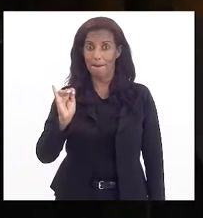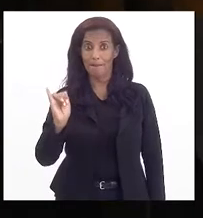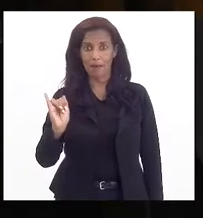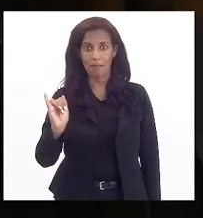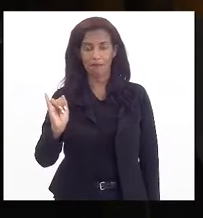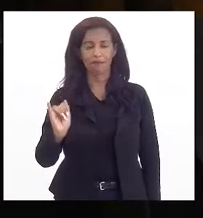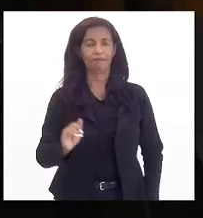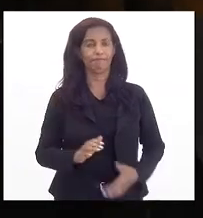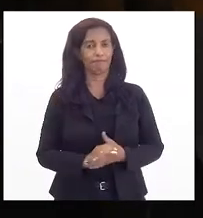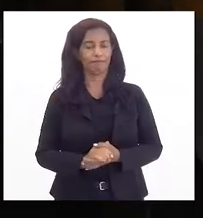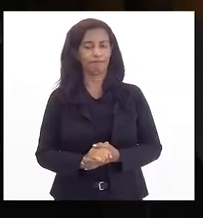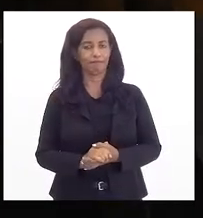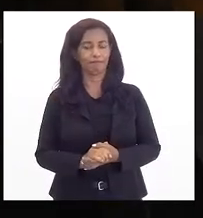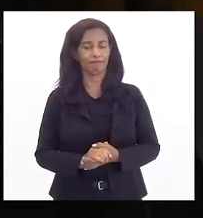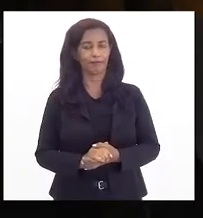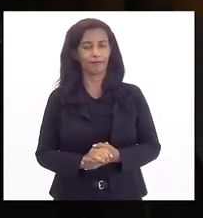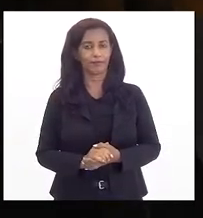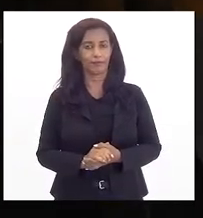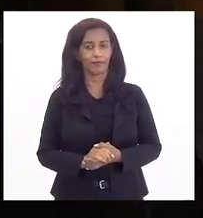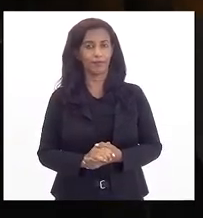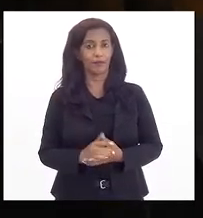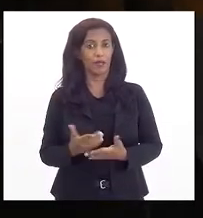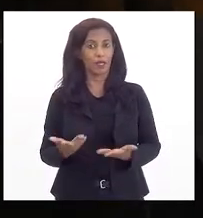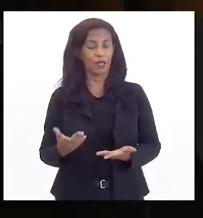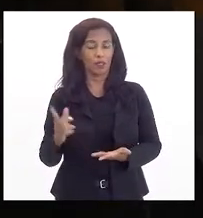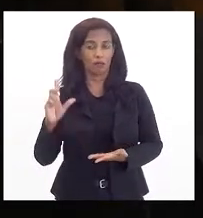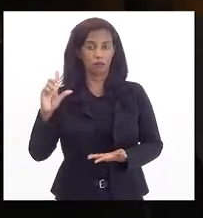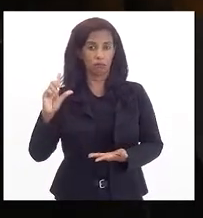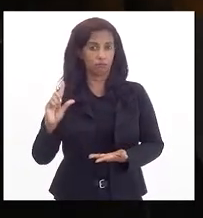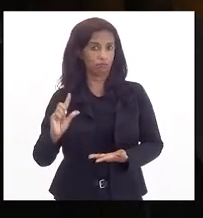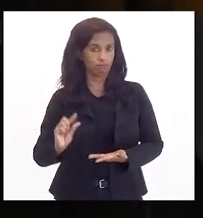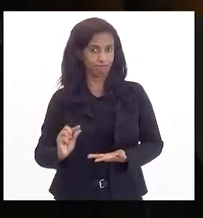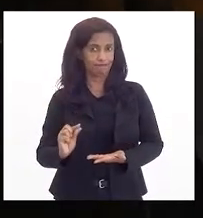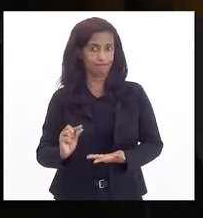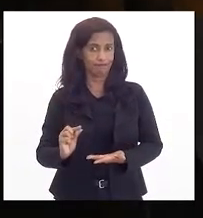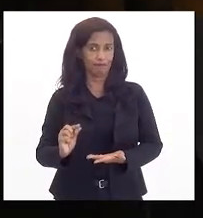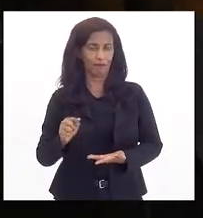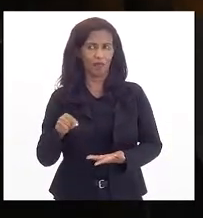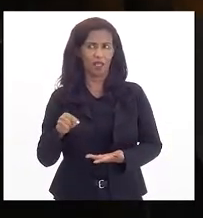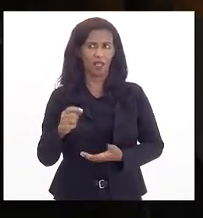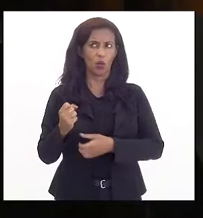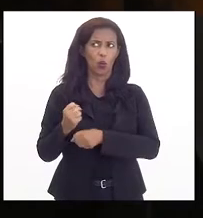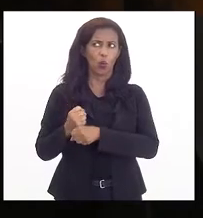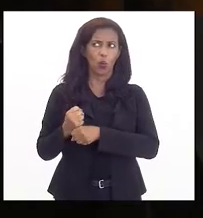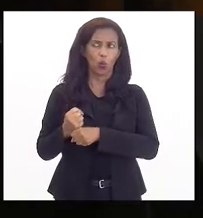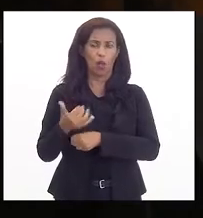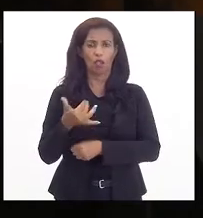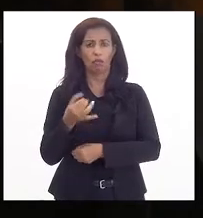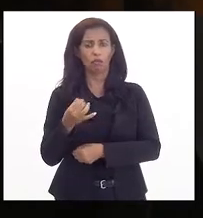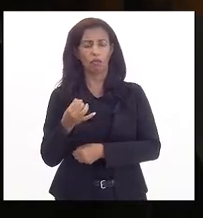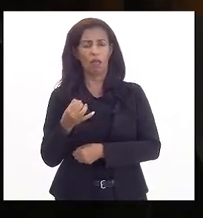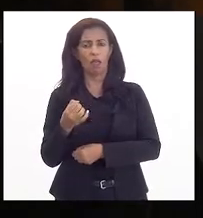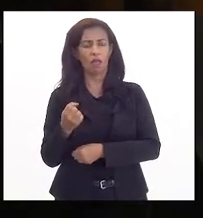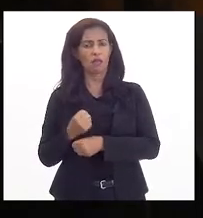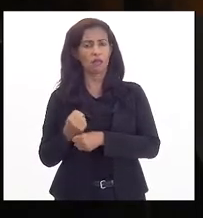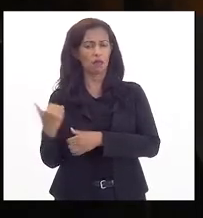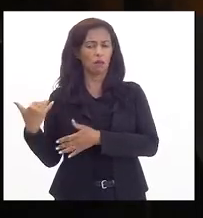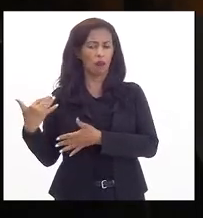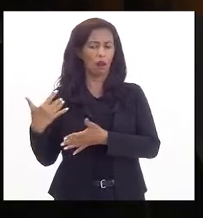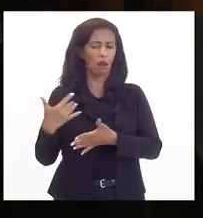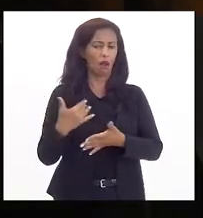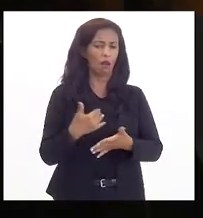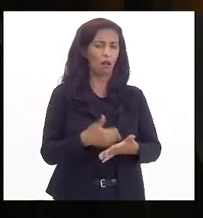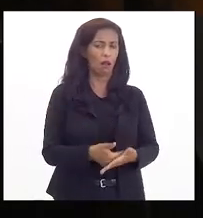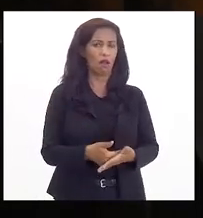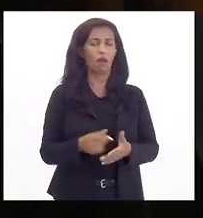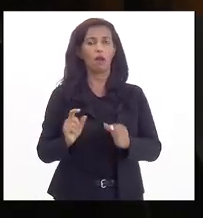18 bilhões de reais. E, no mínimo, nesses últimos 10 anos, o que